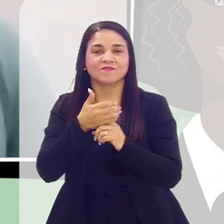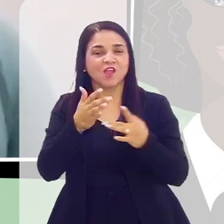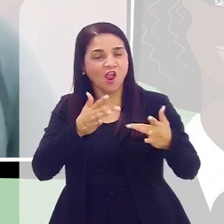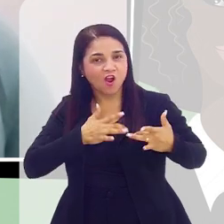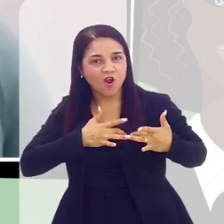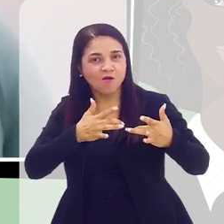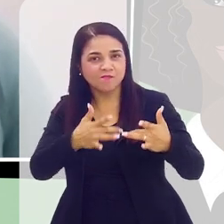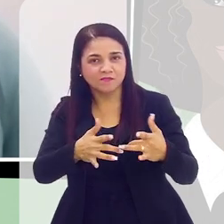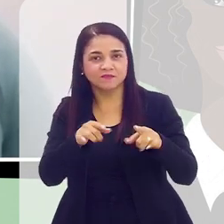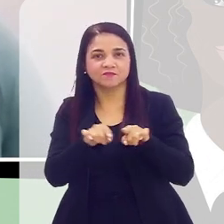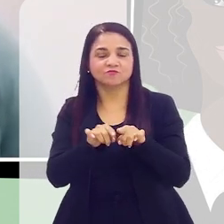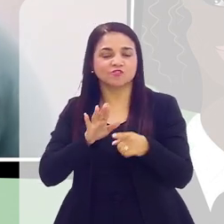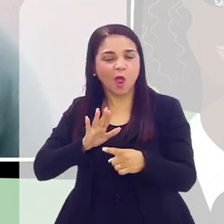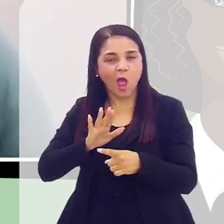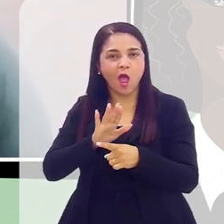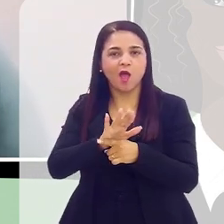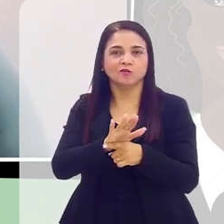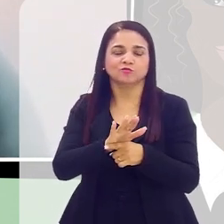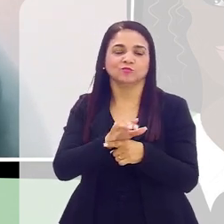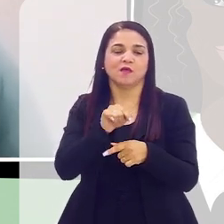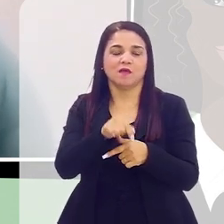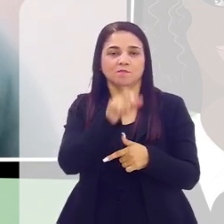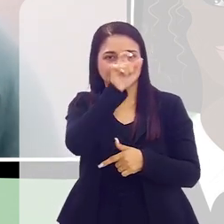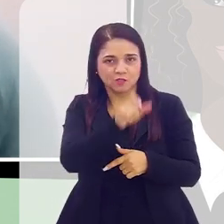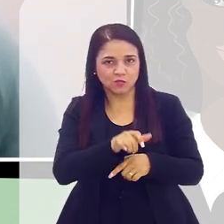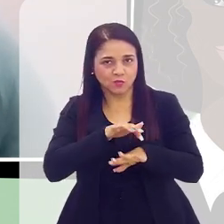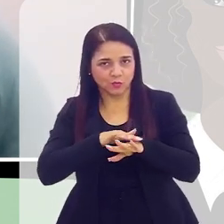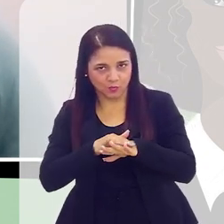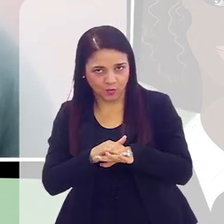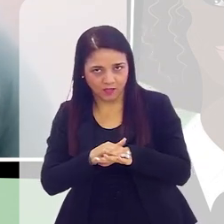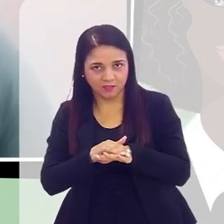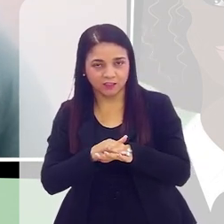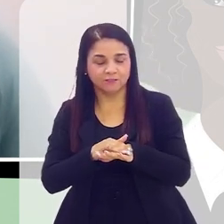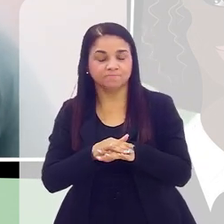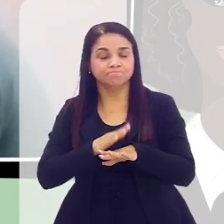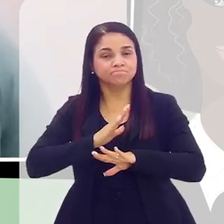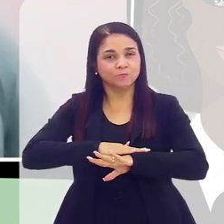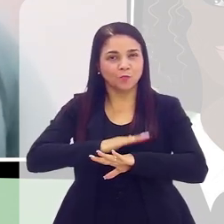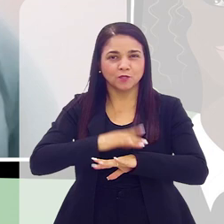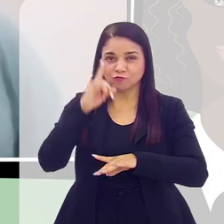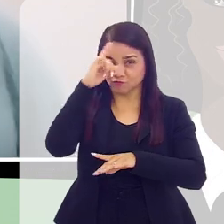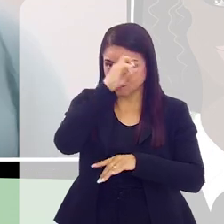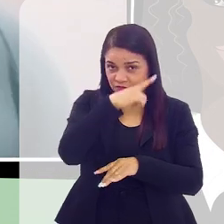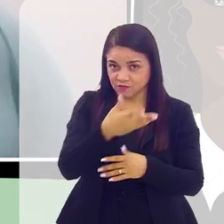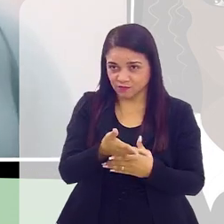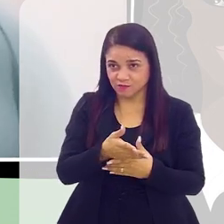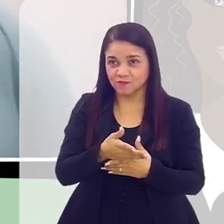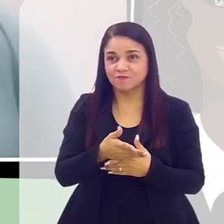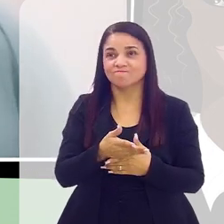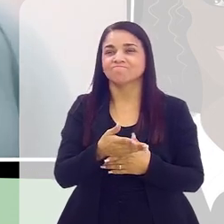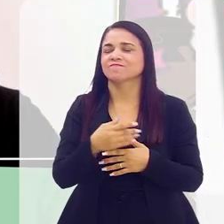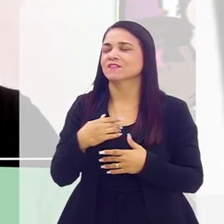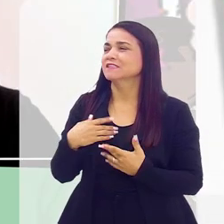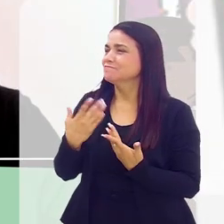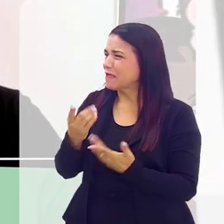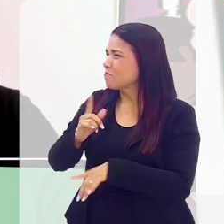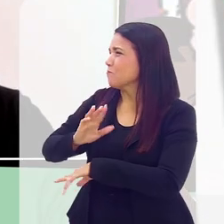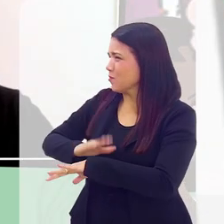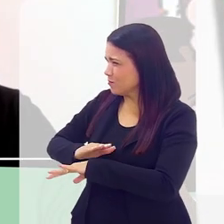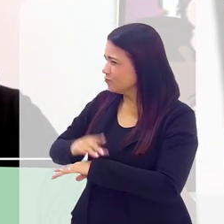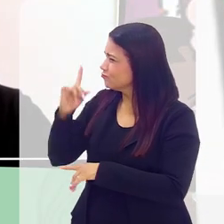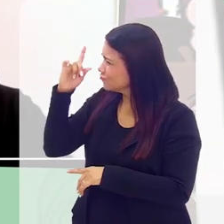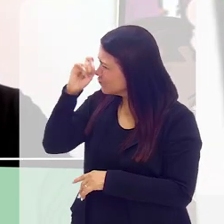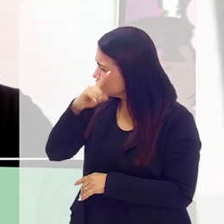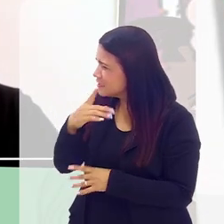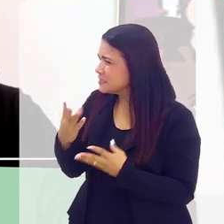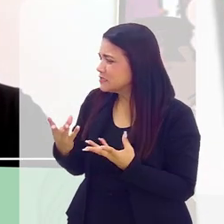essa compaixão de ajudar o outro a passar por esse momento tão difícil. Difícil,